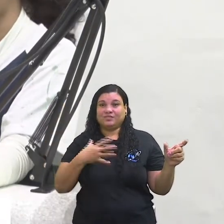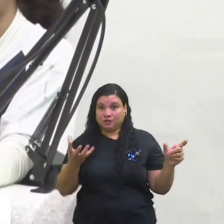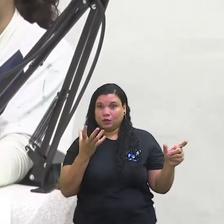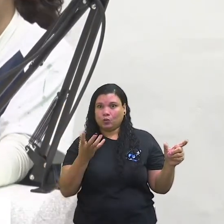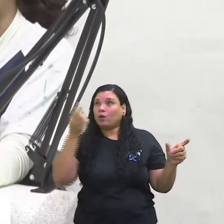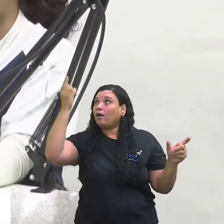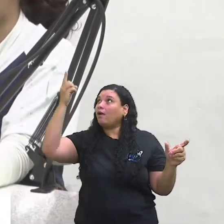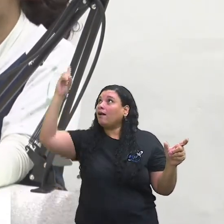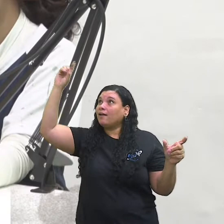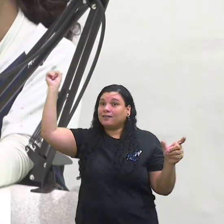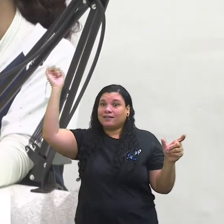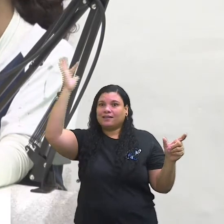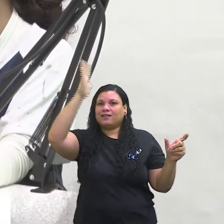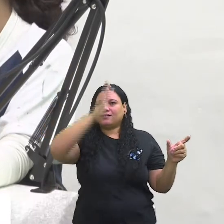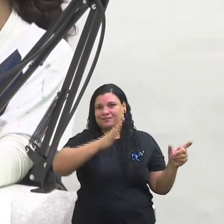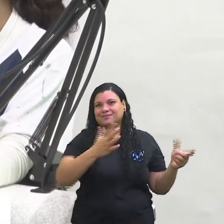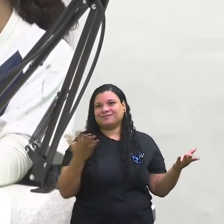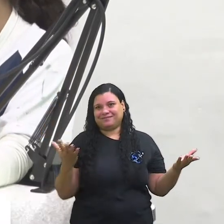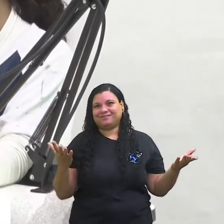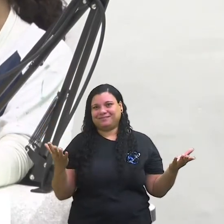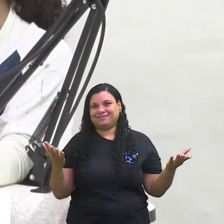do que a gente pensa, claro, né? Mas,